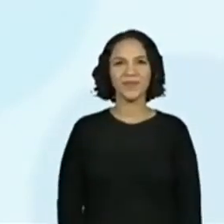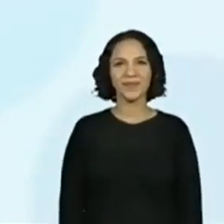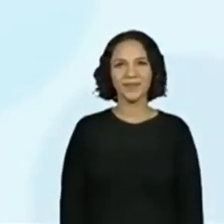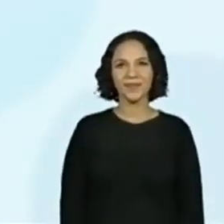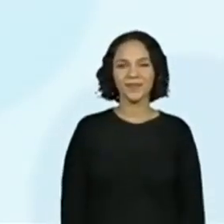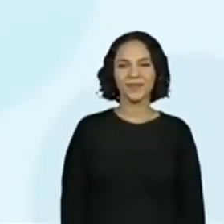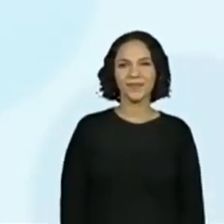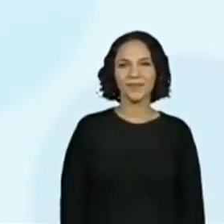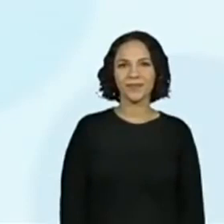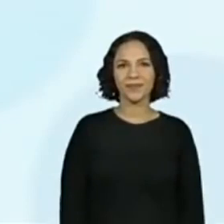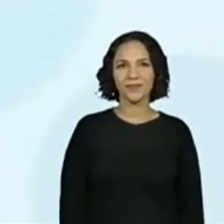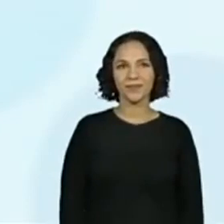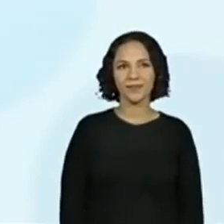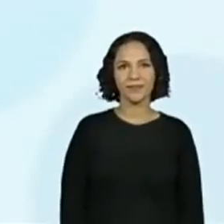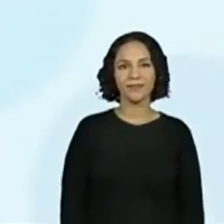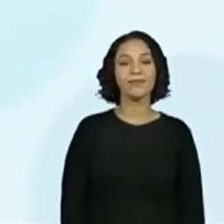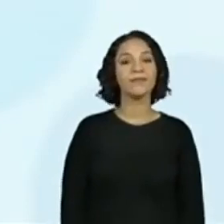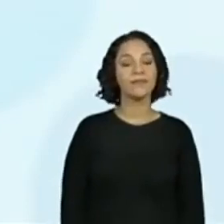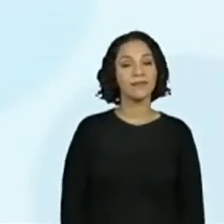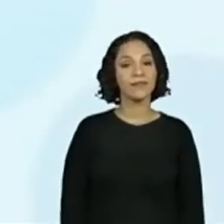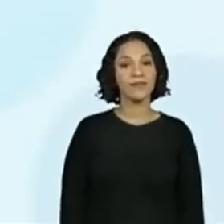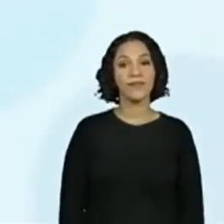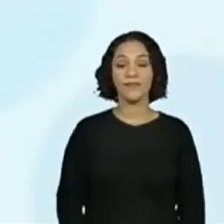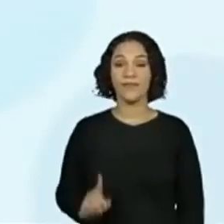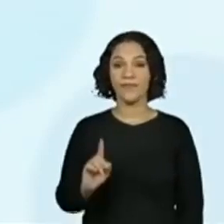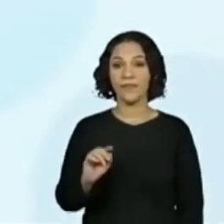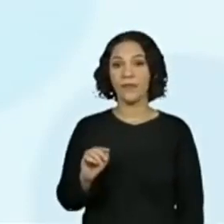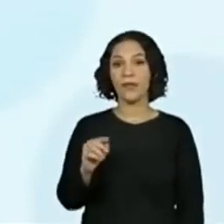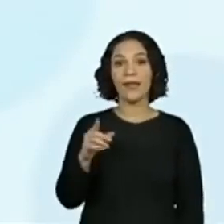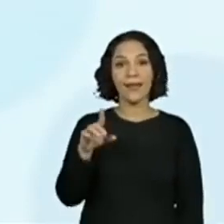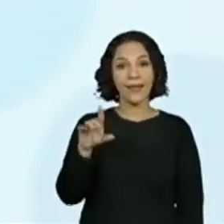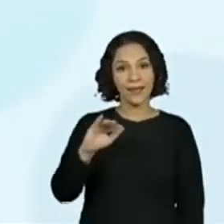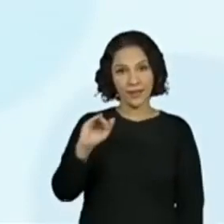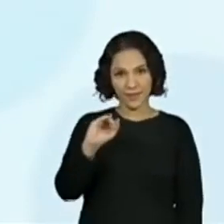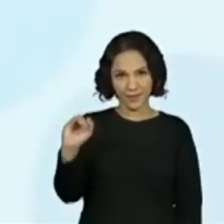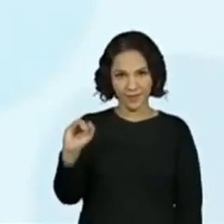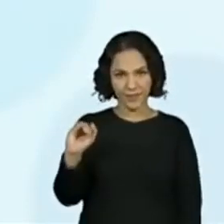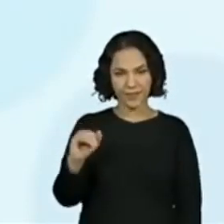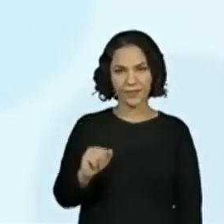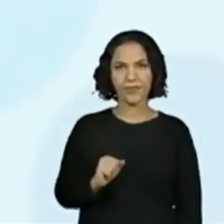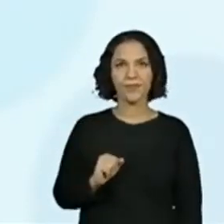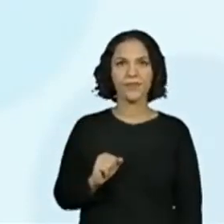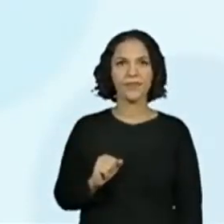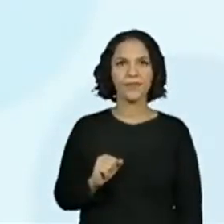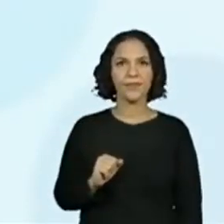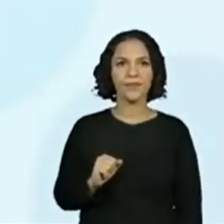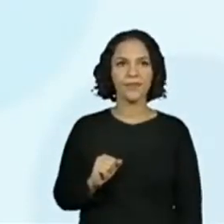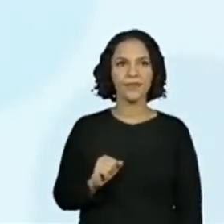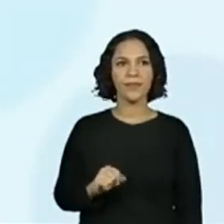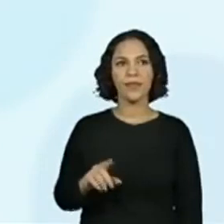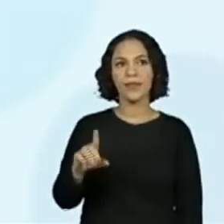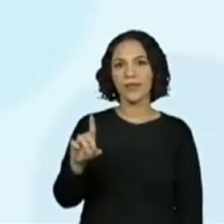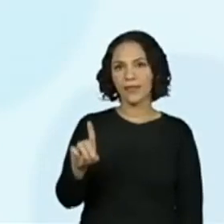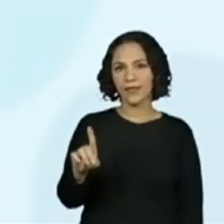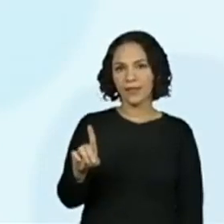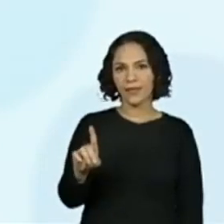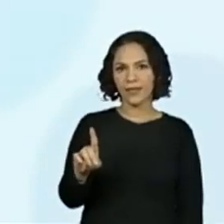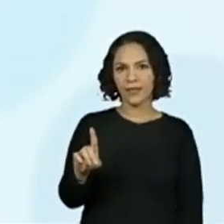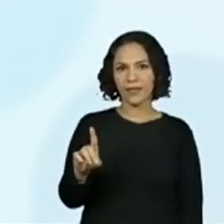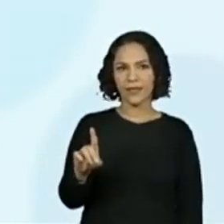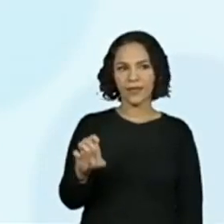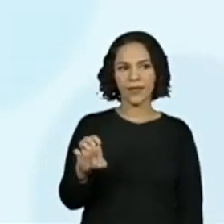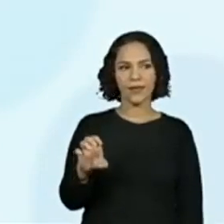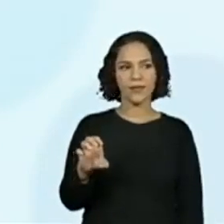Gos. De outra sala. De. Tá. Conversar com os amigos. De.